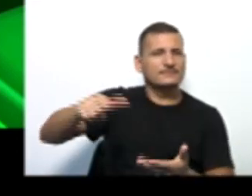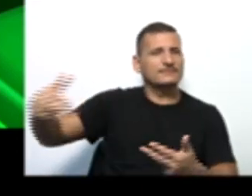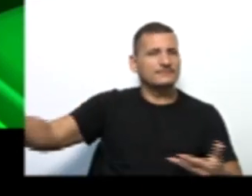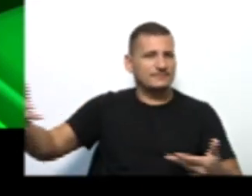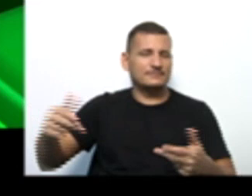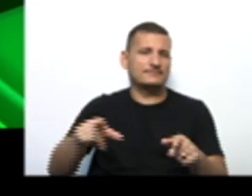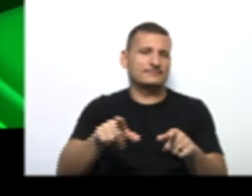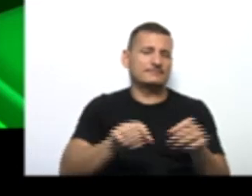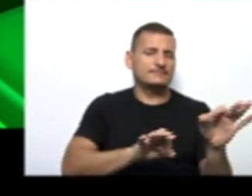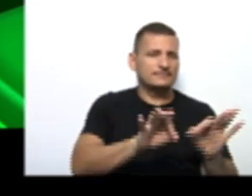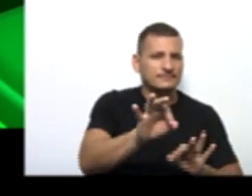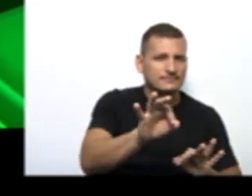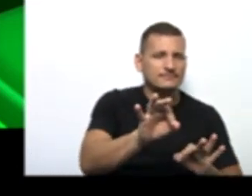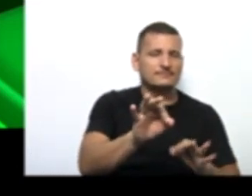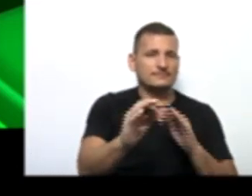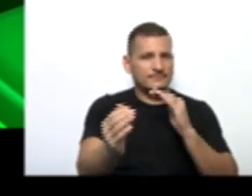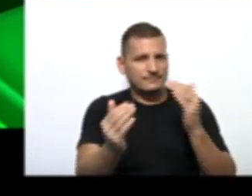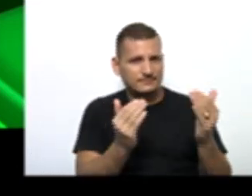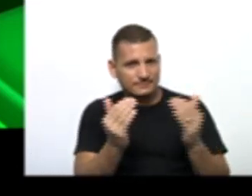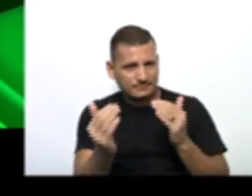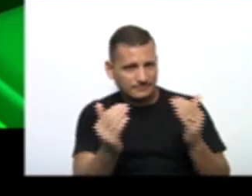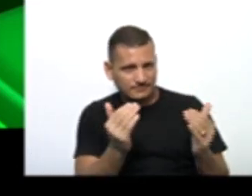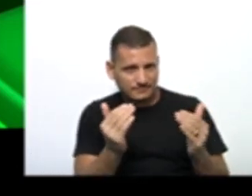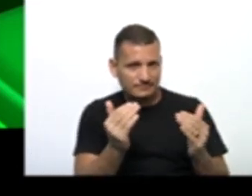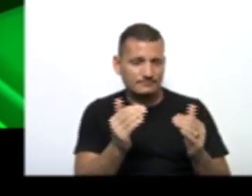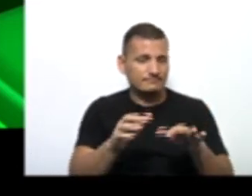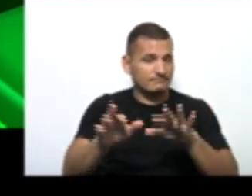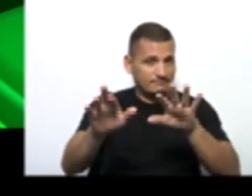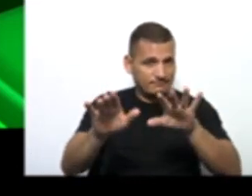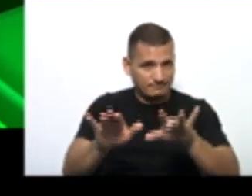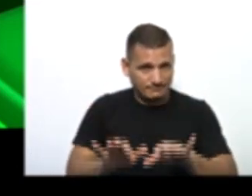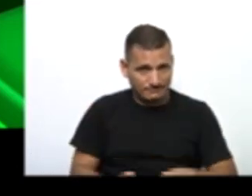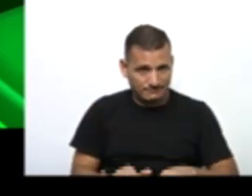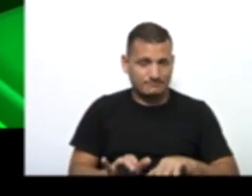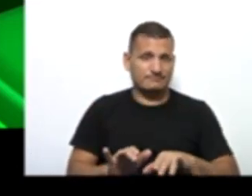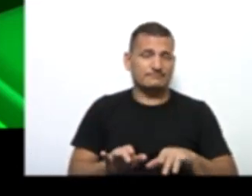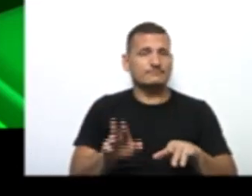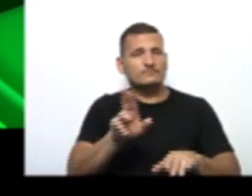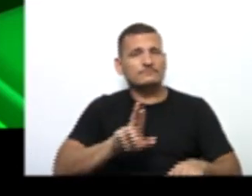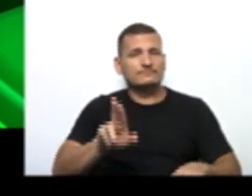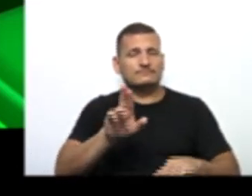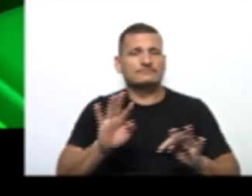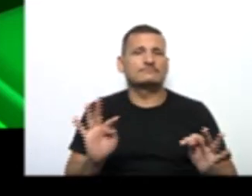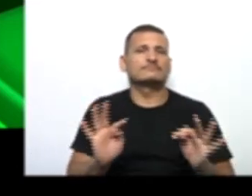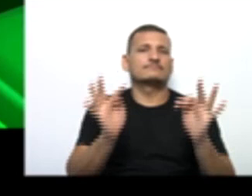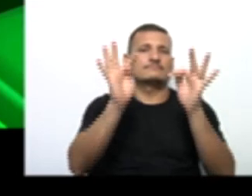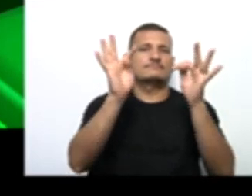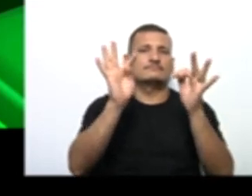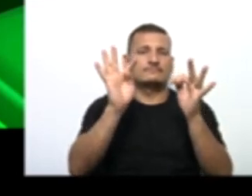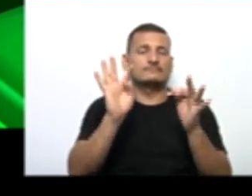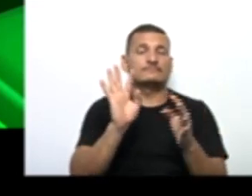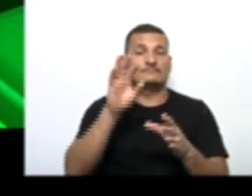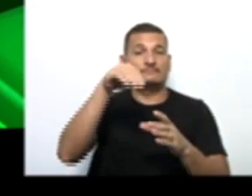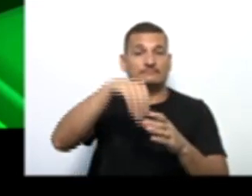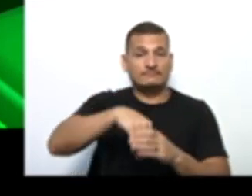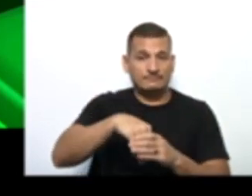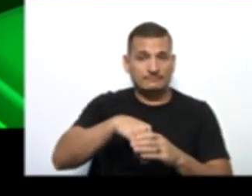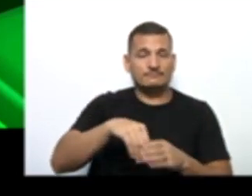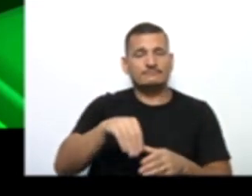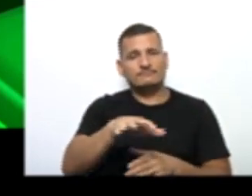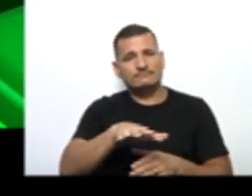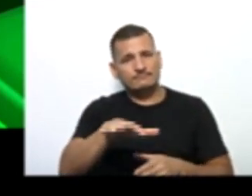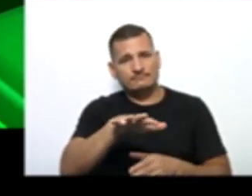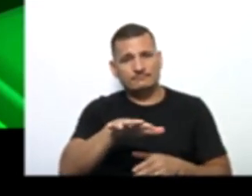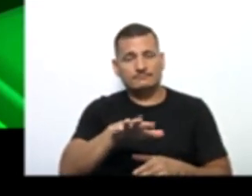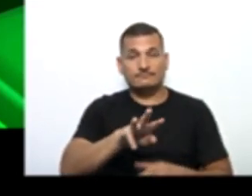sobre planejamento, análise, desenvolvimento e utilização de tecnologias empregadas no estabelecimento de aplicações